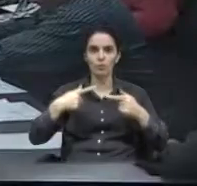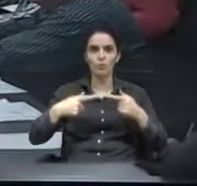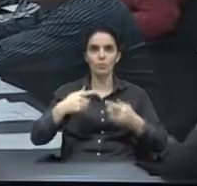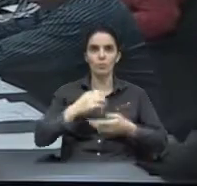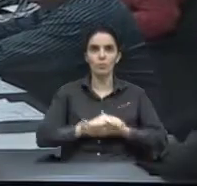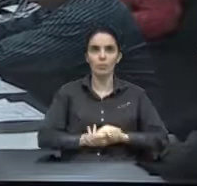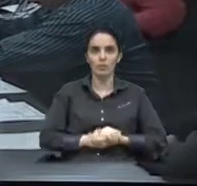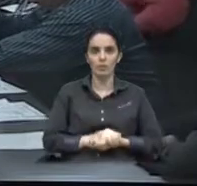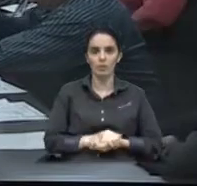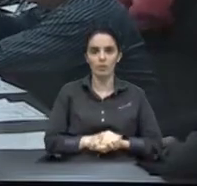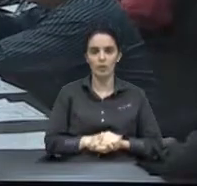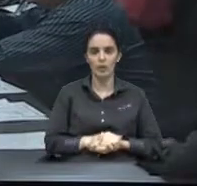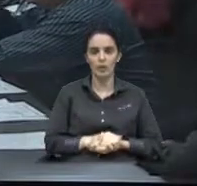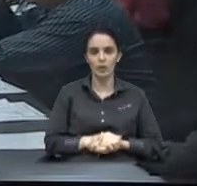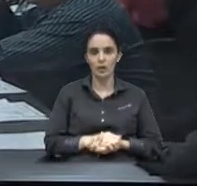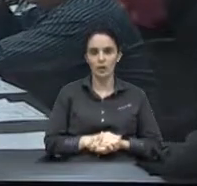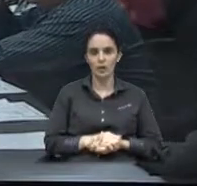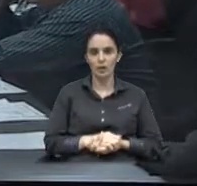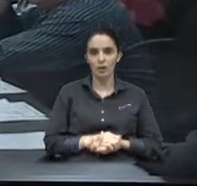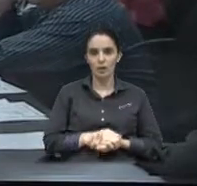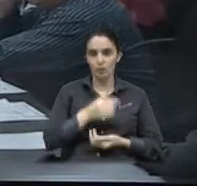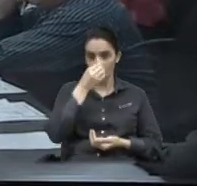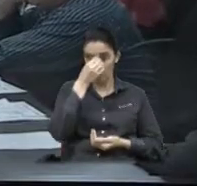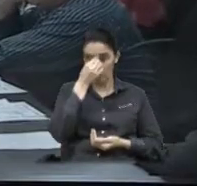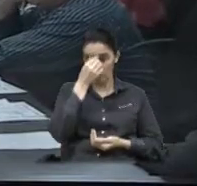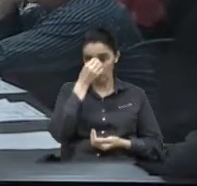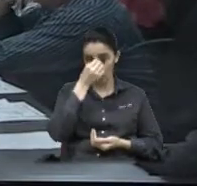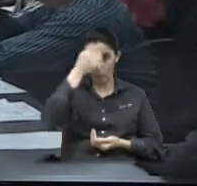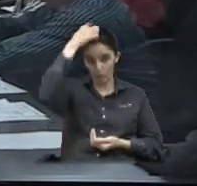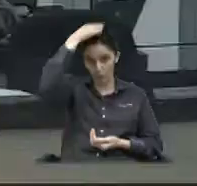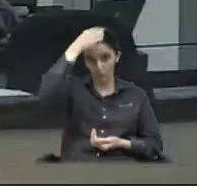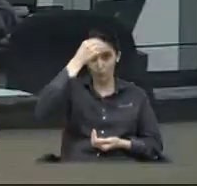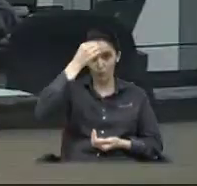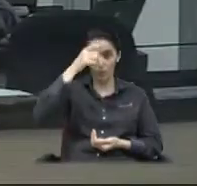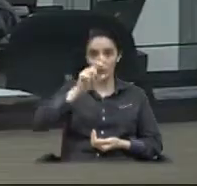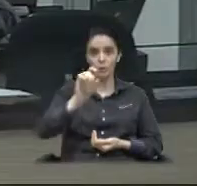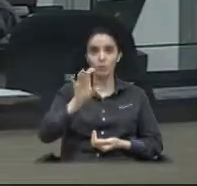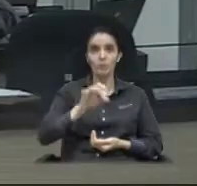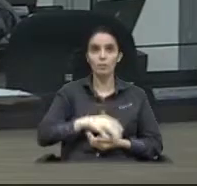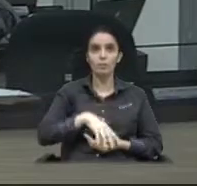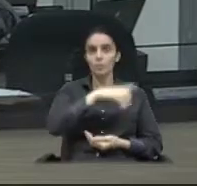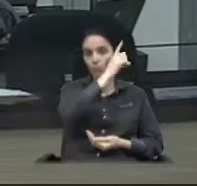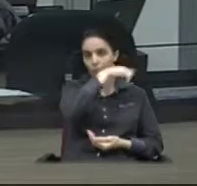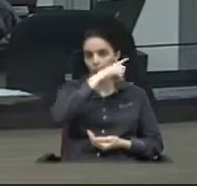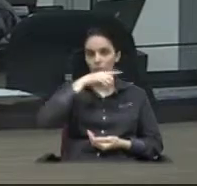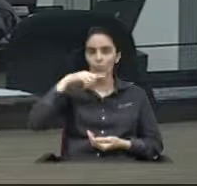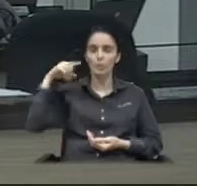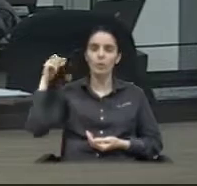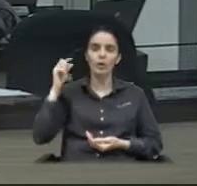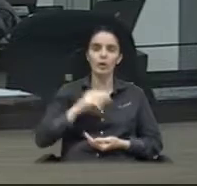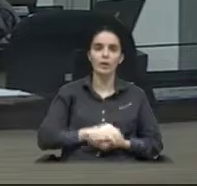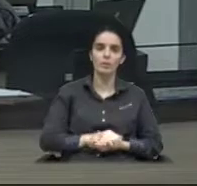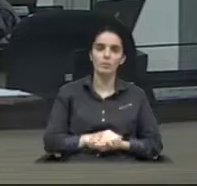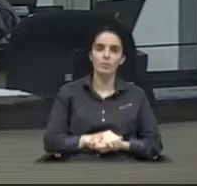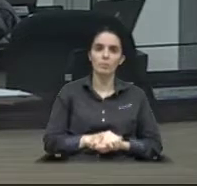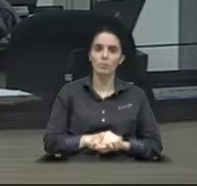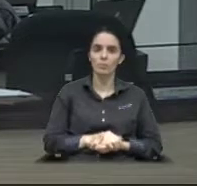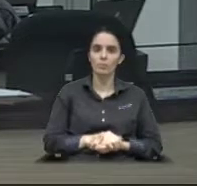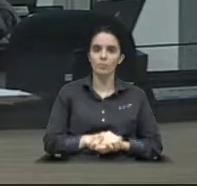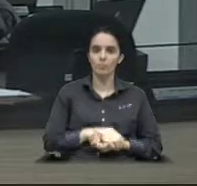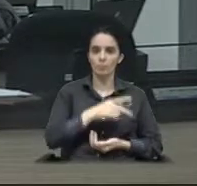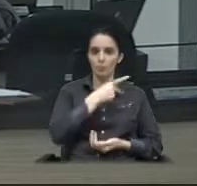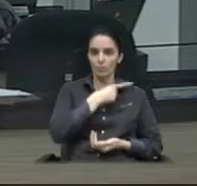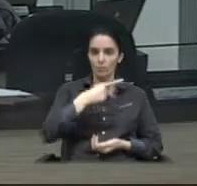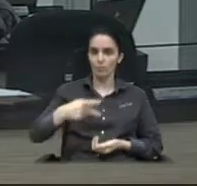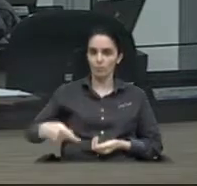discuti, presidente. Primeiro o Jorge Freitas, depois o Wagner Barbosa. Depois a Mayra. Senhor presidente,